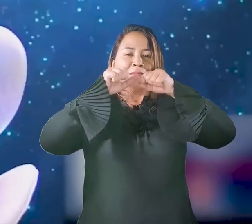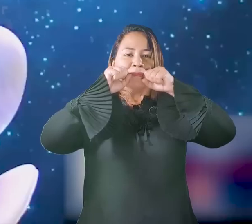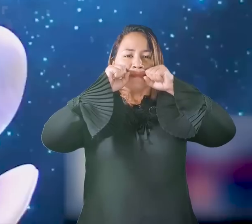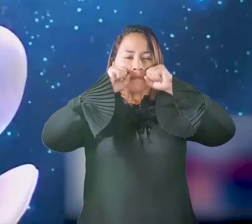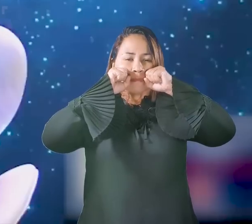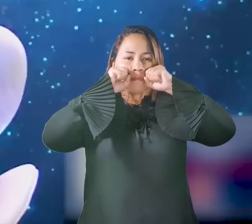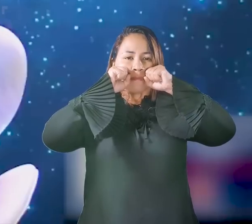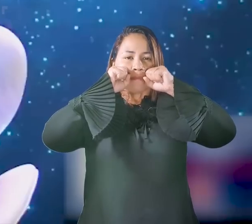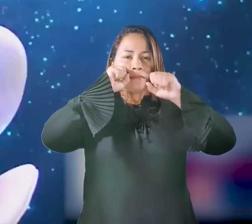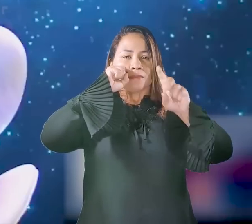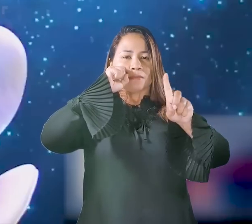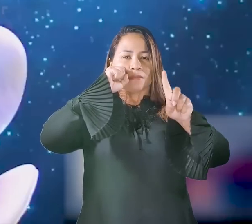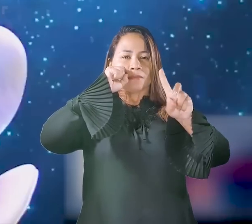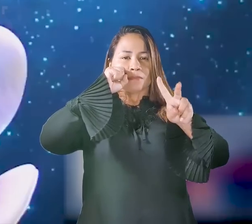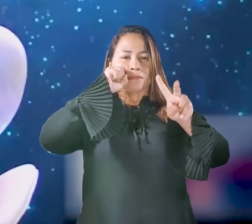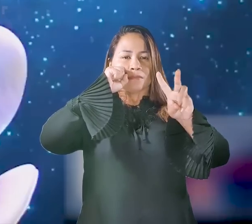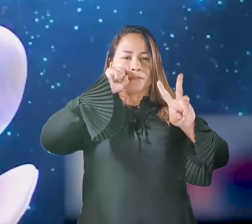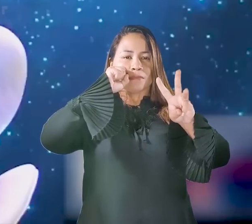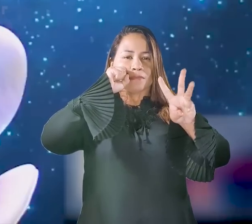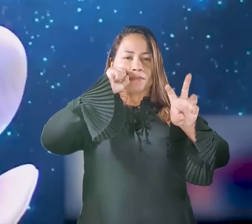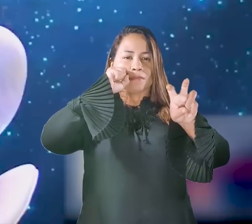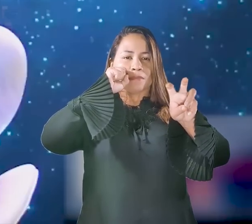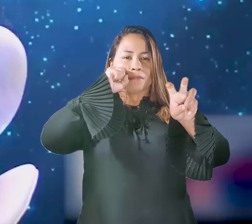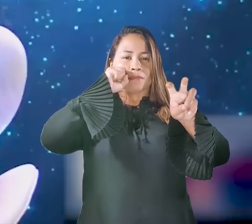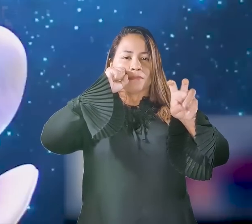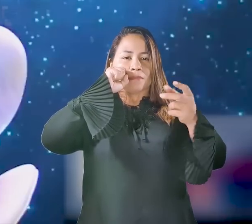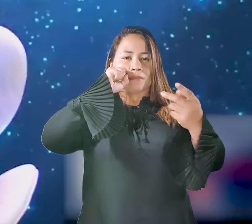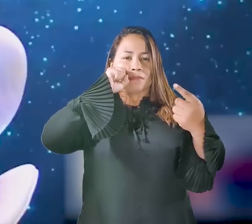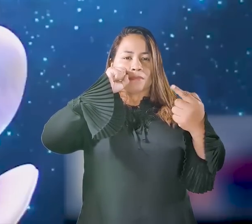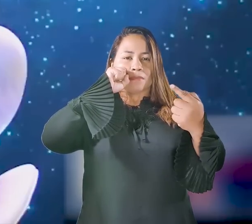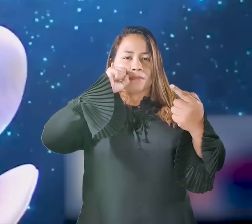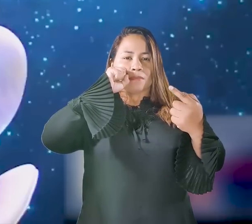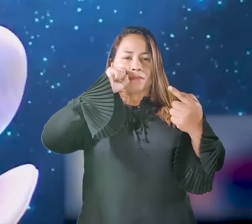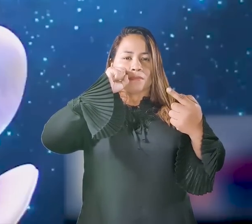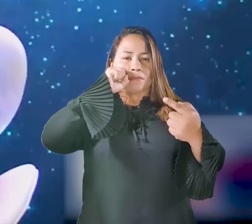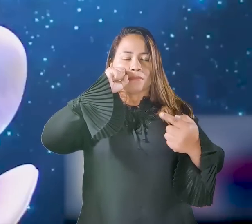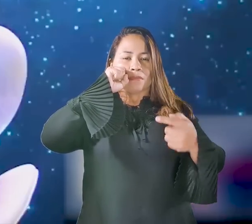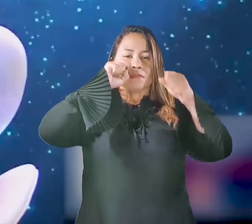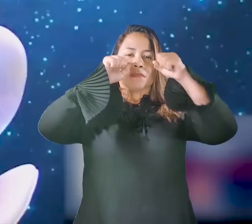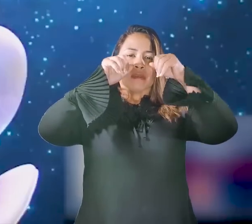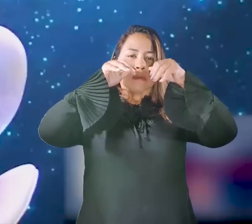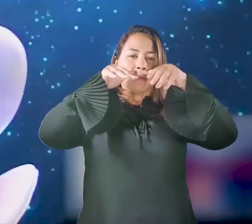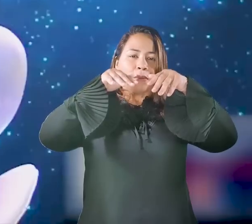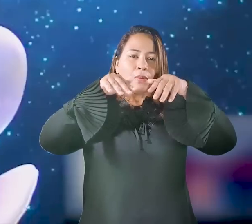Segura, contando até 7. Solta, contando até 7.